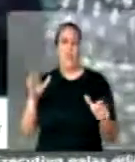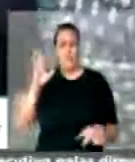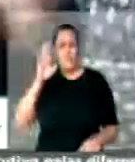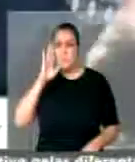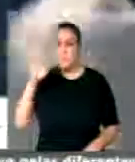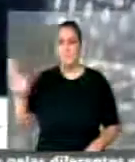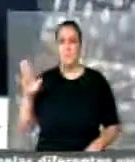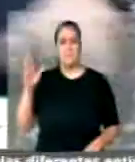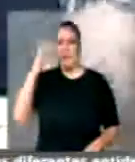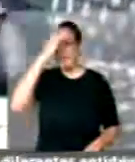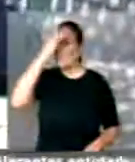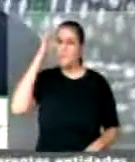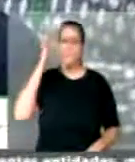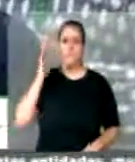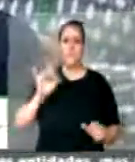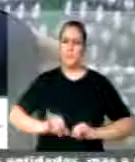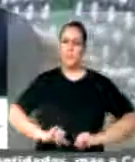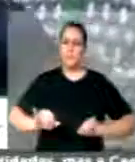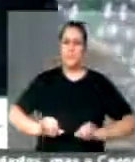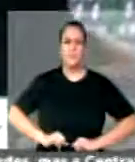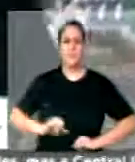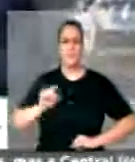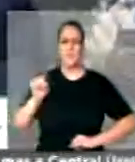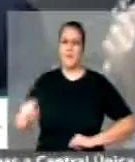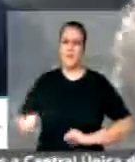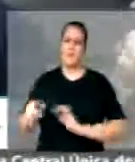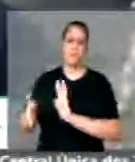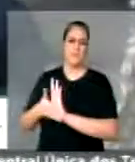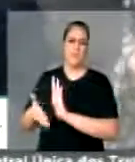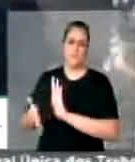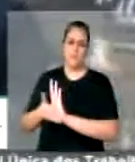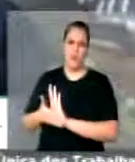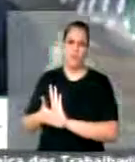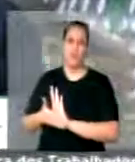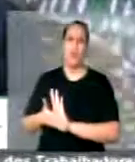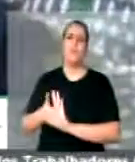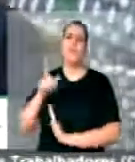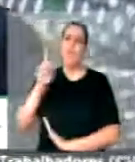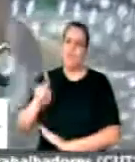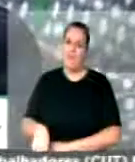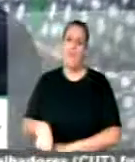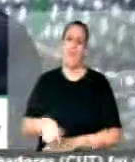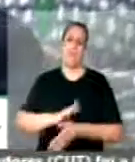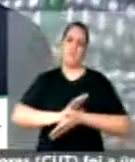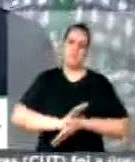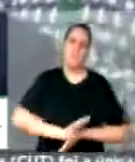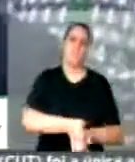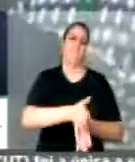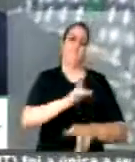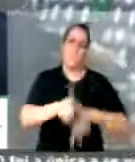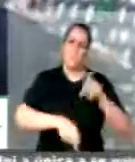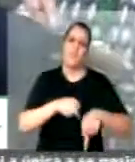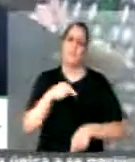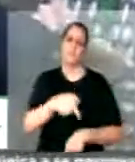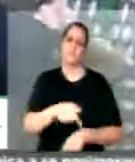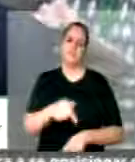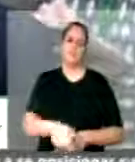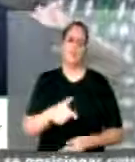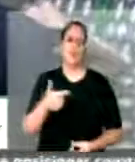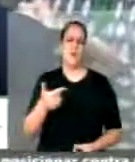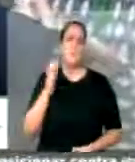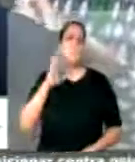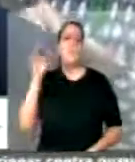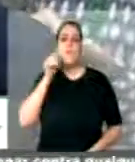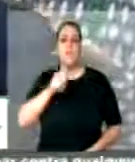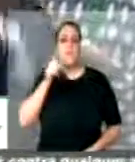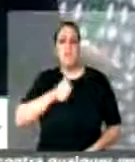dessa articulada engrenagem do governo Temer é para destruir direitos em geral, mas os direitos das mulheres